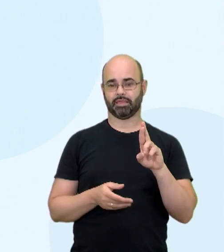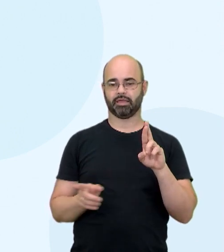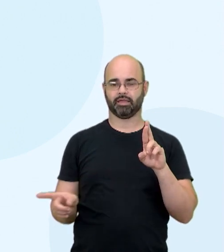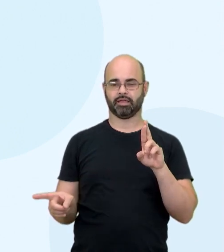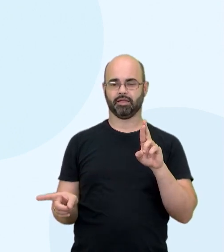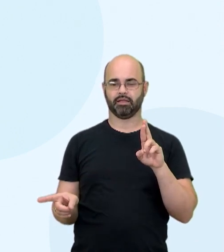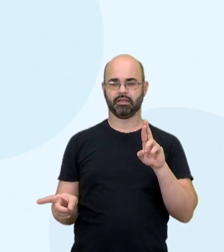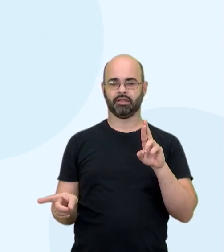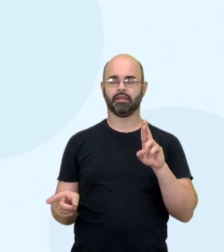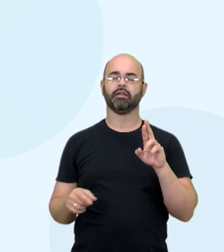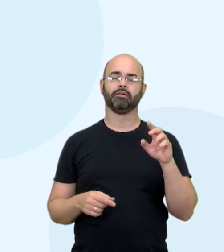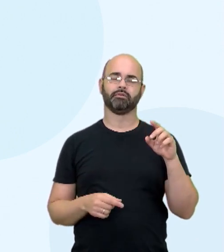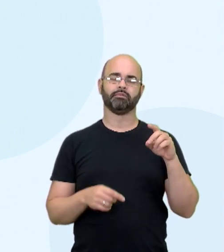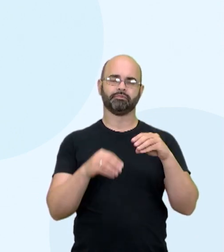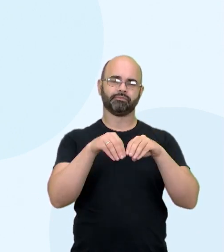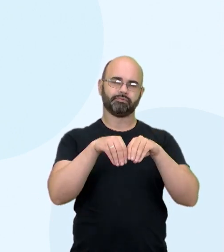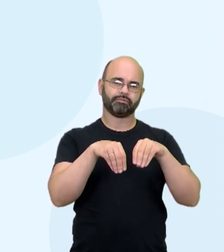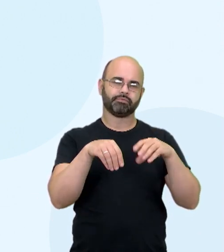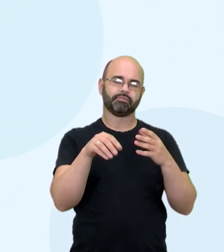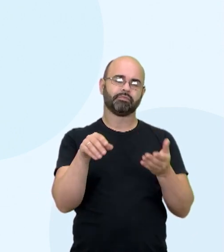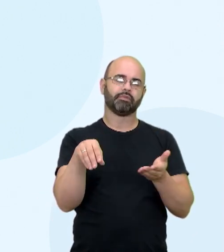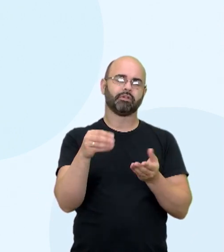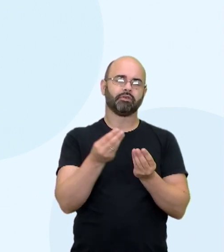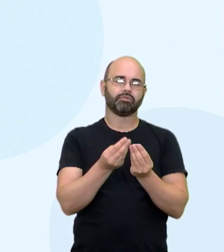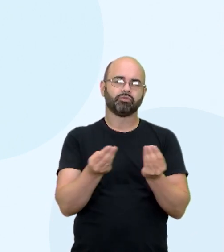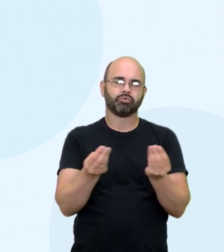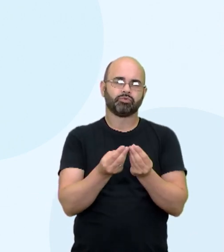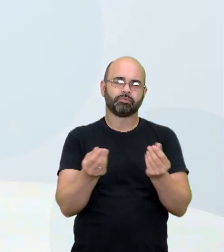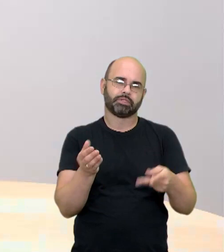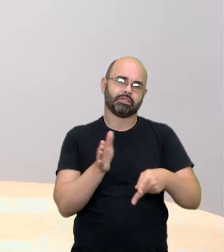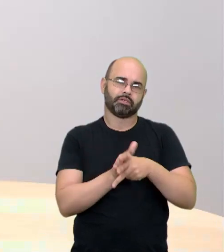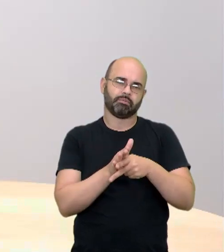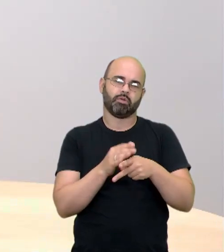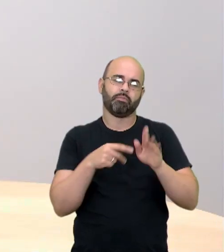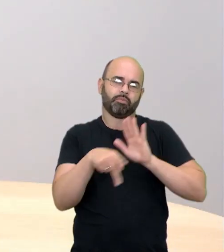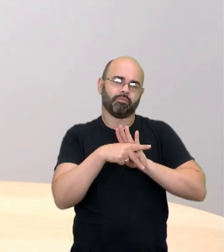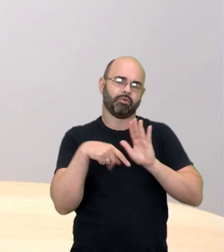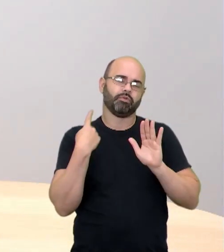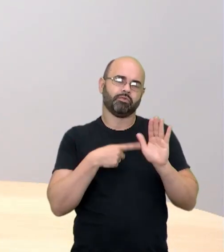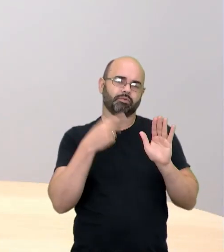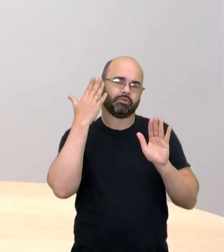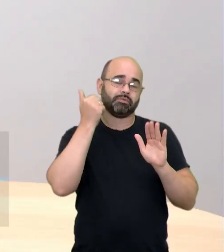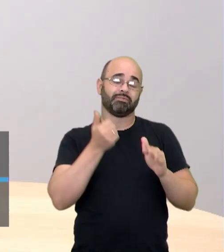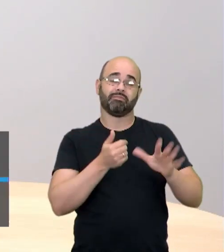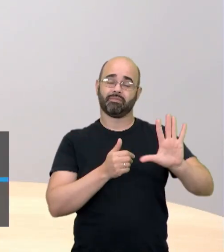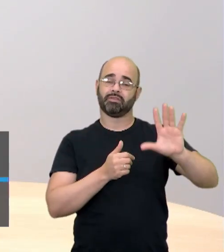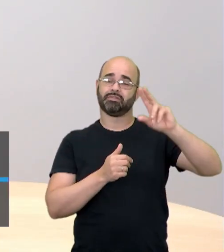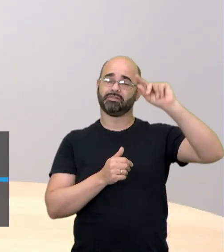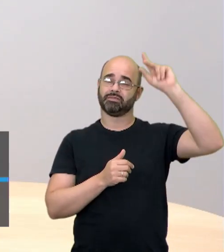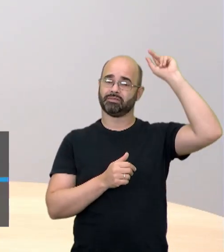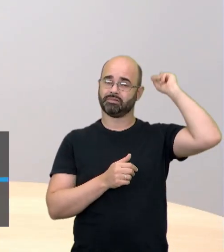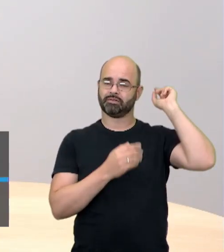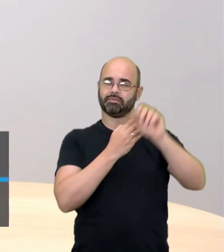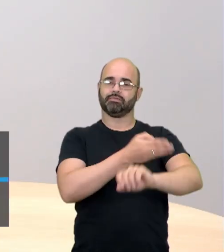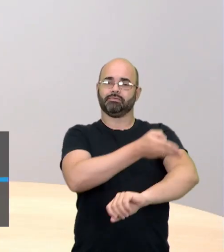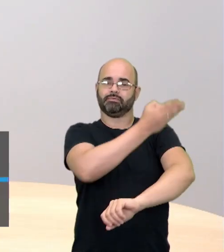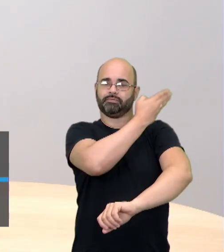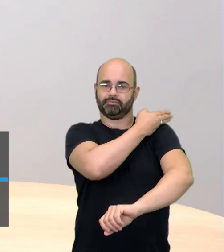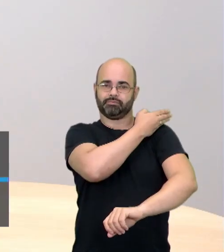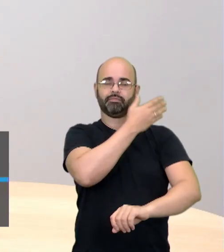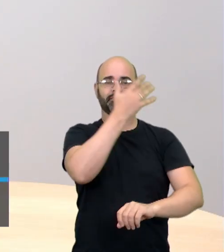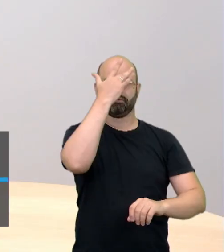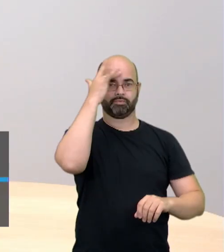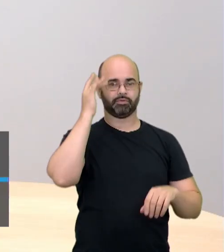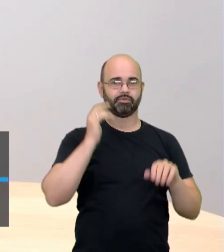uma determinada substância, com propriedades, enfim. Mas lá na Idade Média e na Antiguidade, os alquimistas,